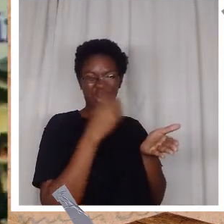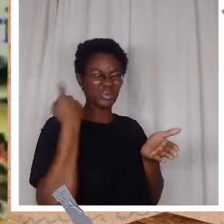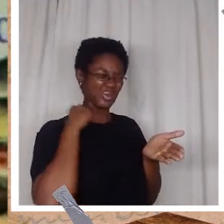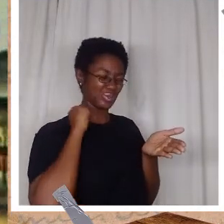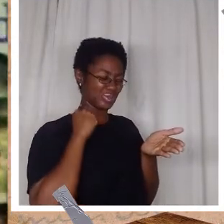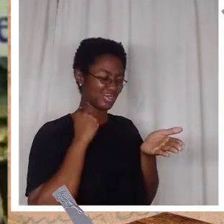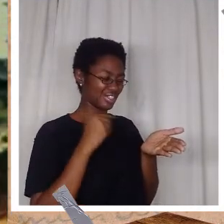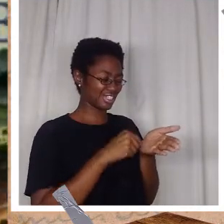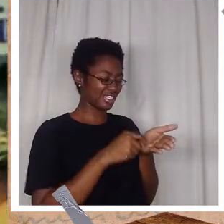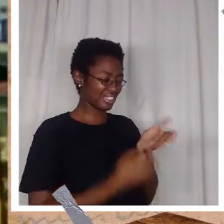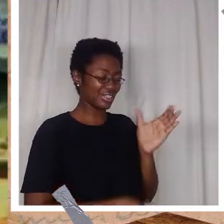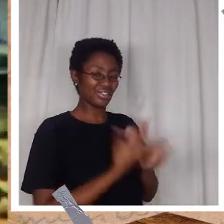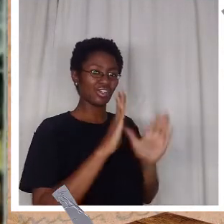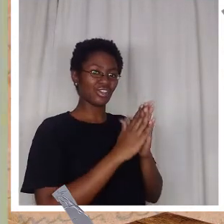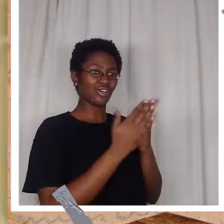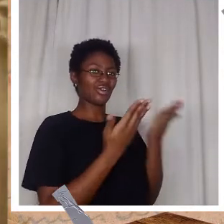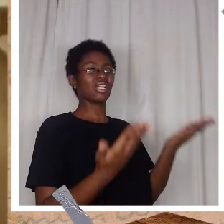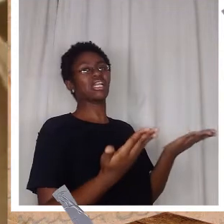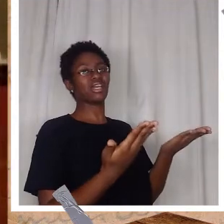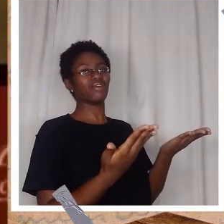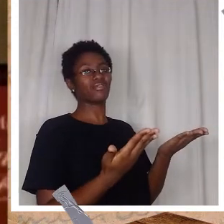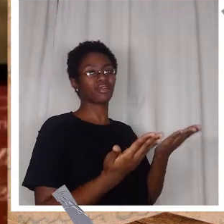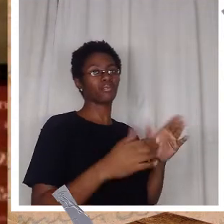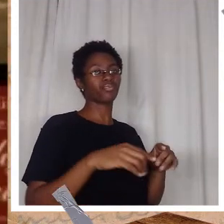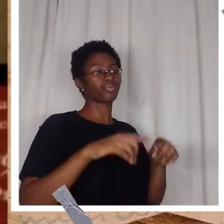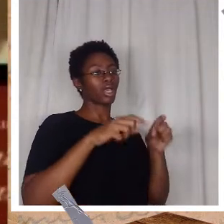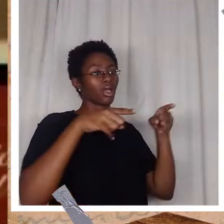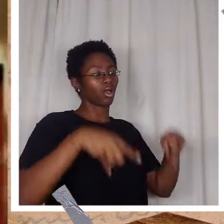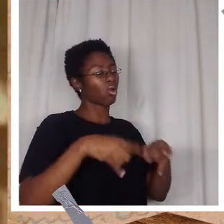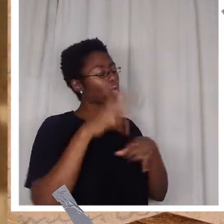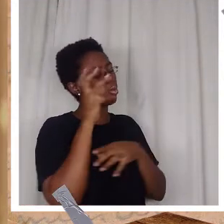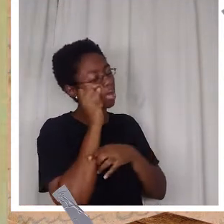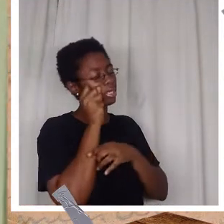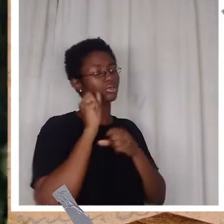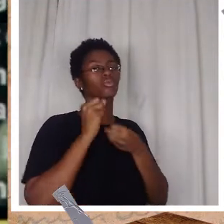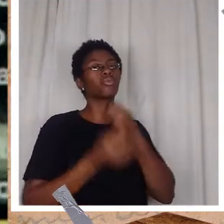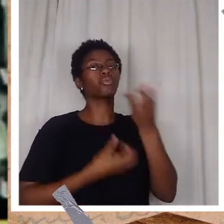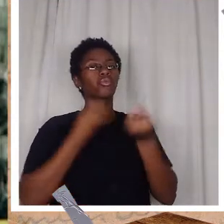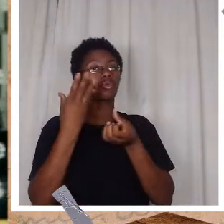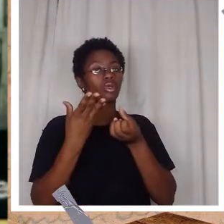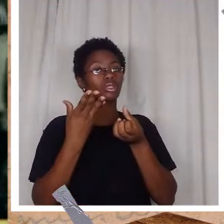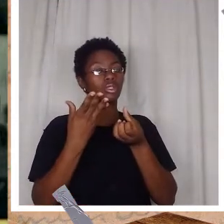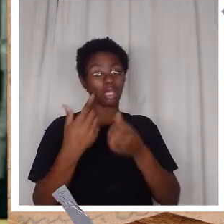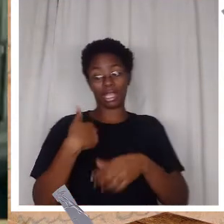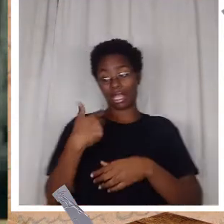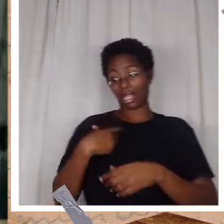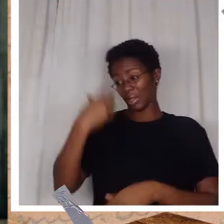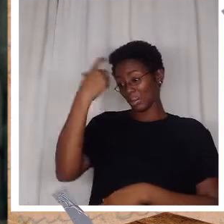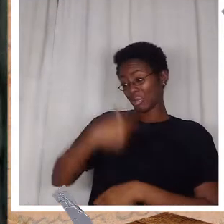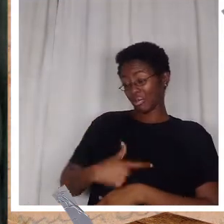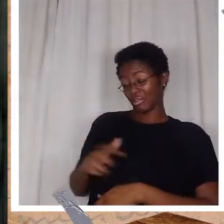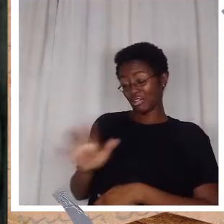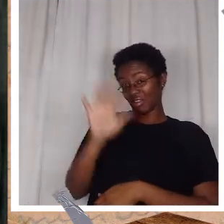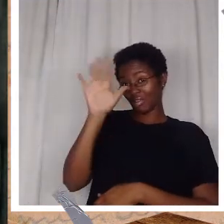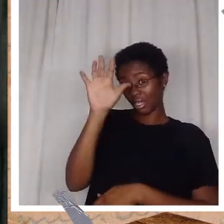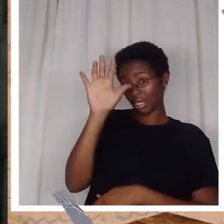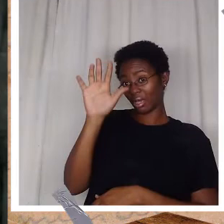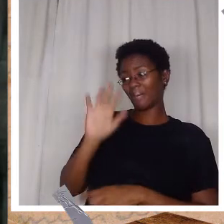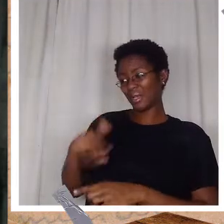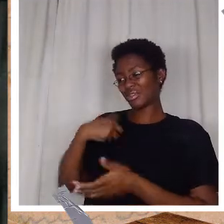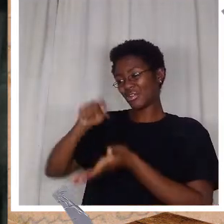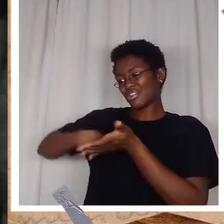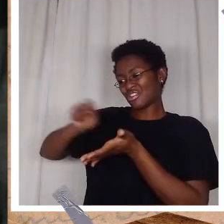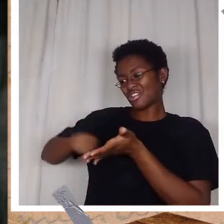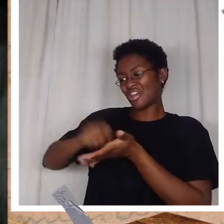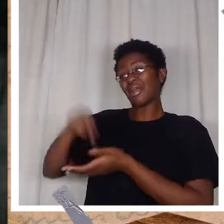assim que uma favelada como eu se tornou uma escritora brasileira traduzida em 13 línguas. Assim